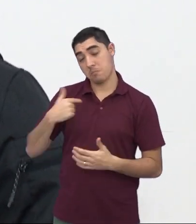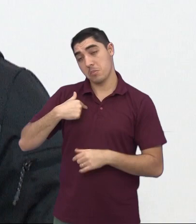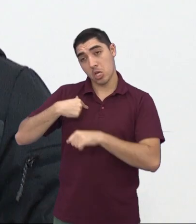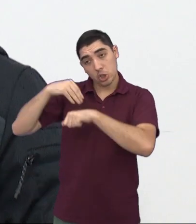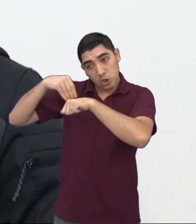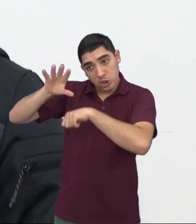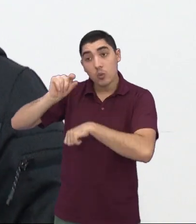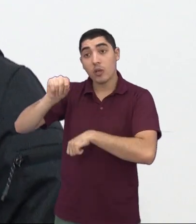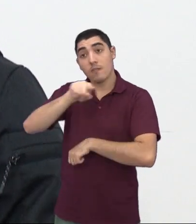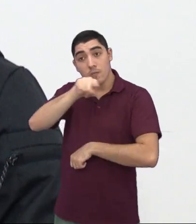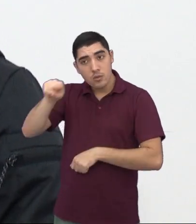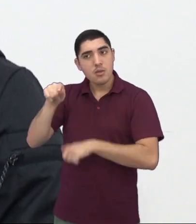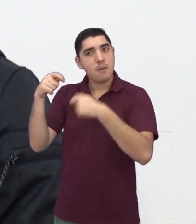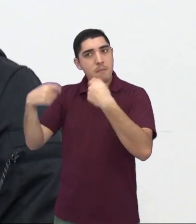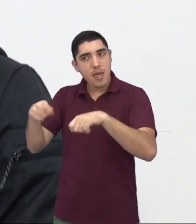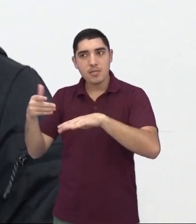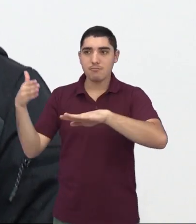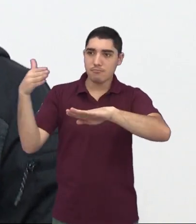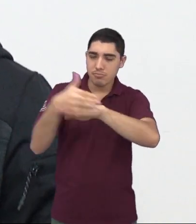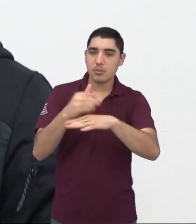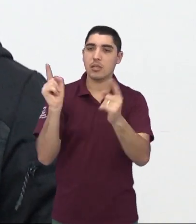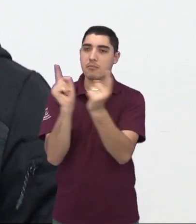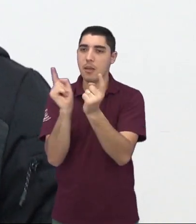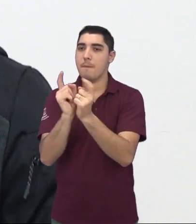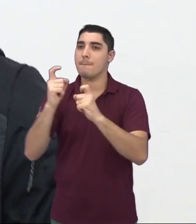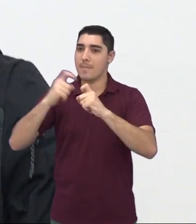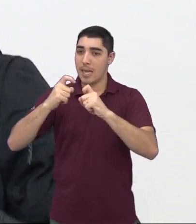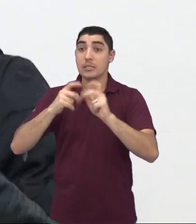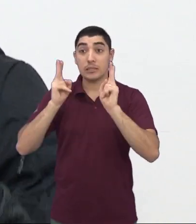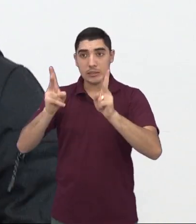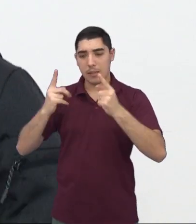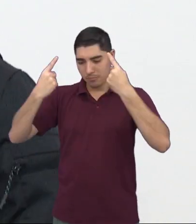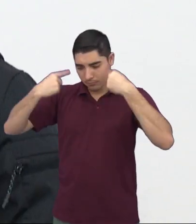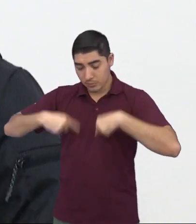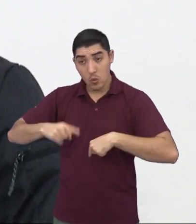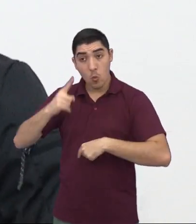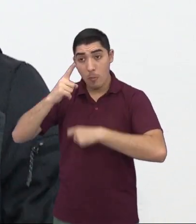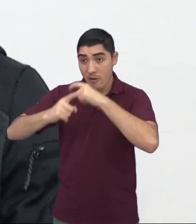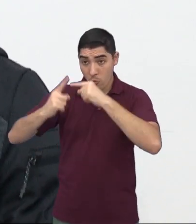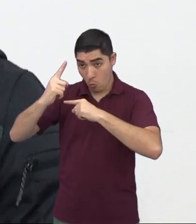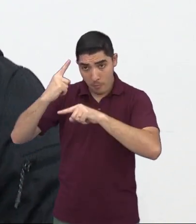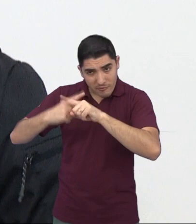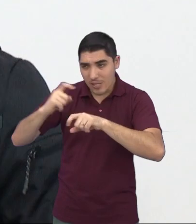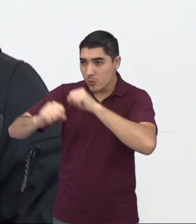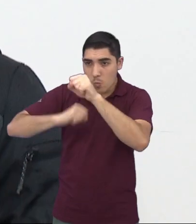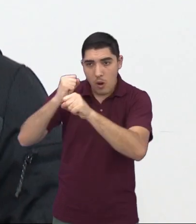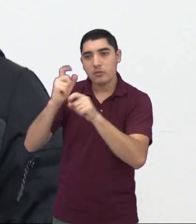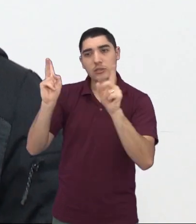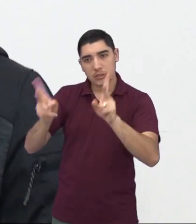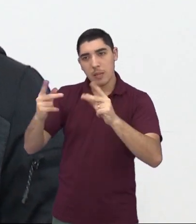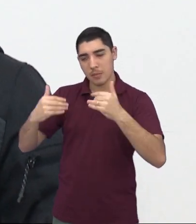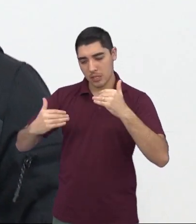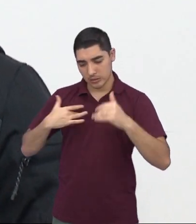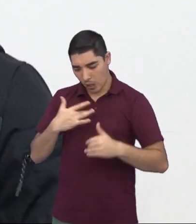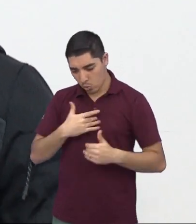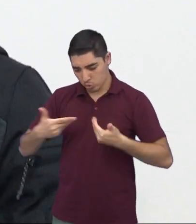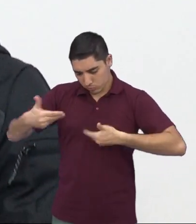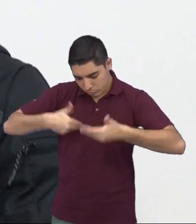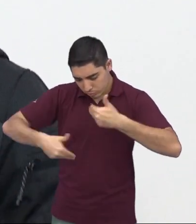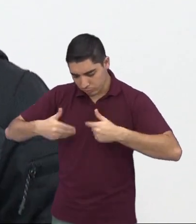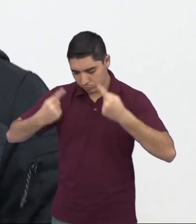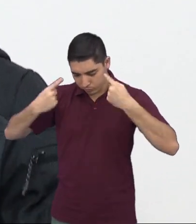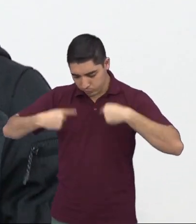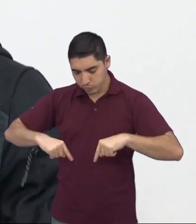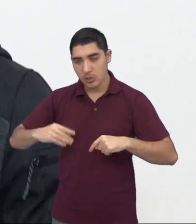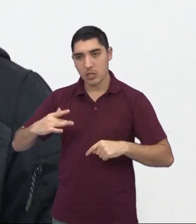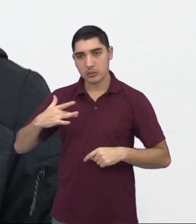recomendação é busque especialistas, faça um check-up geral anualmente para você realmente saber como está o